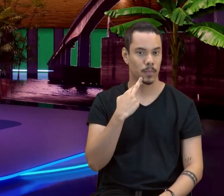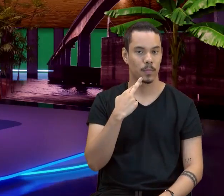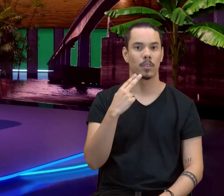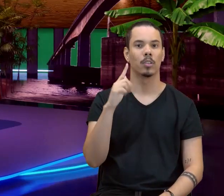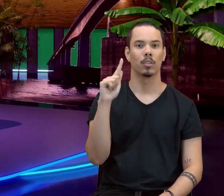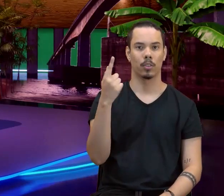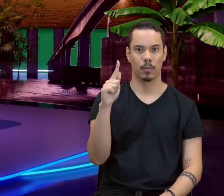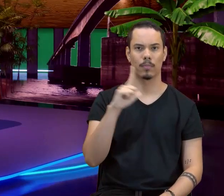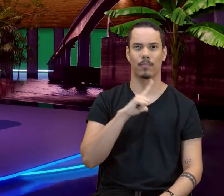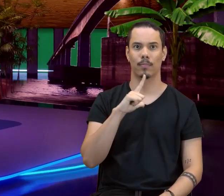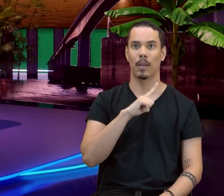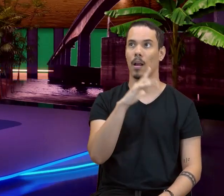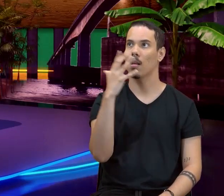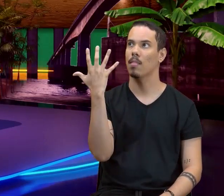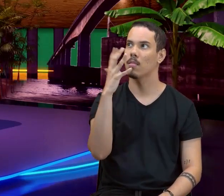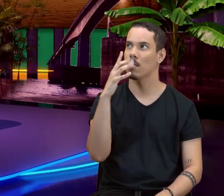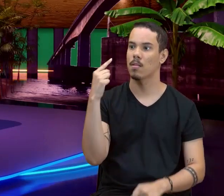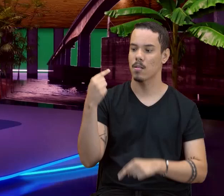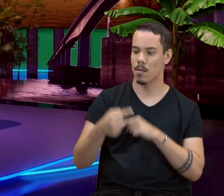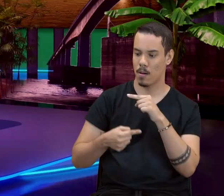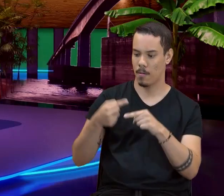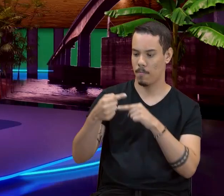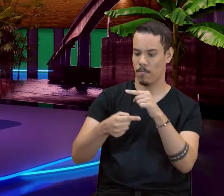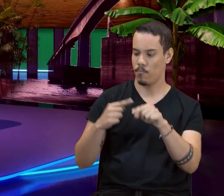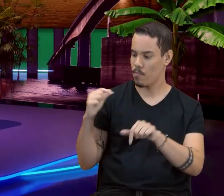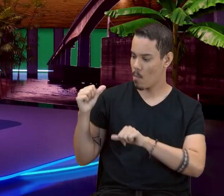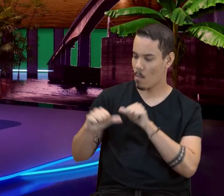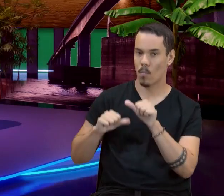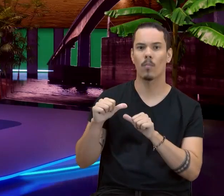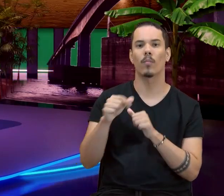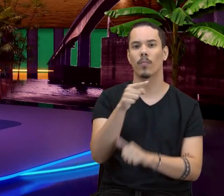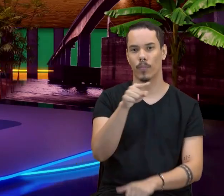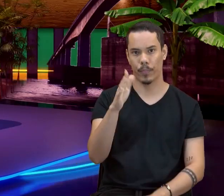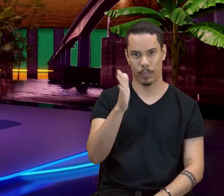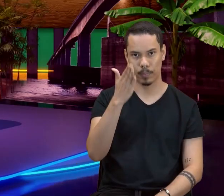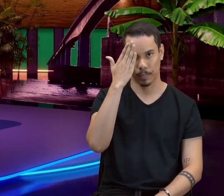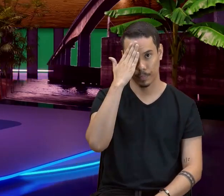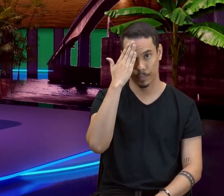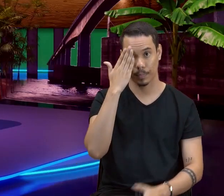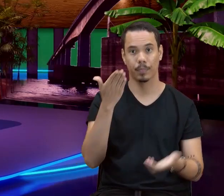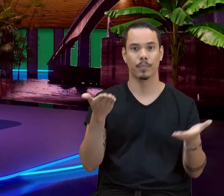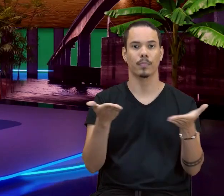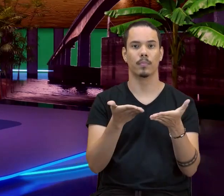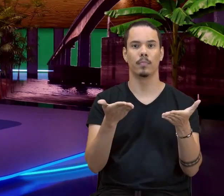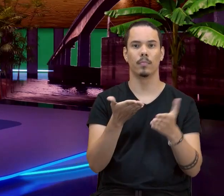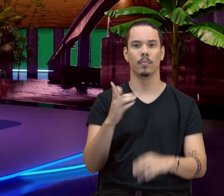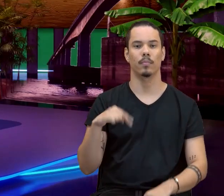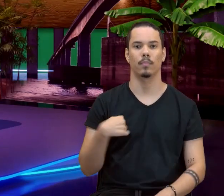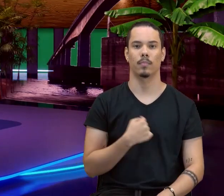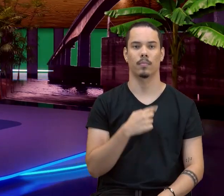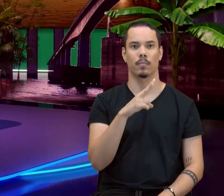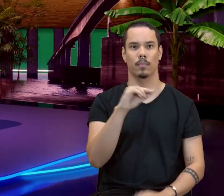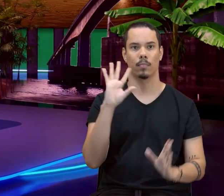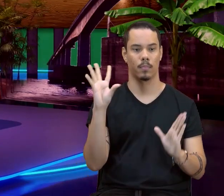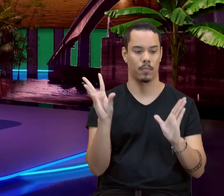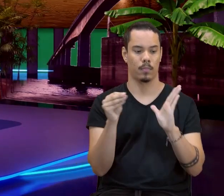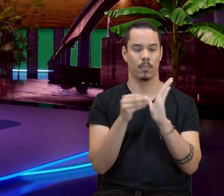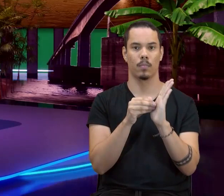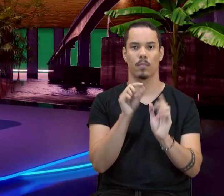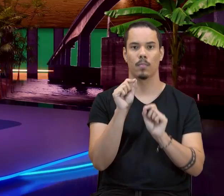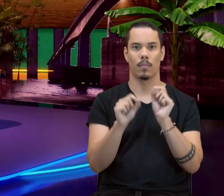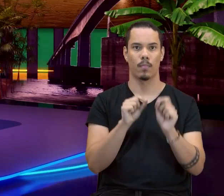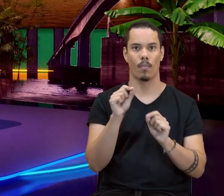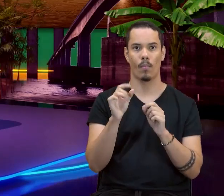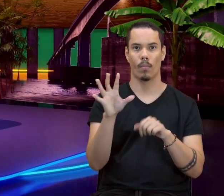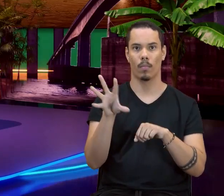tempo. Sim, claro. Isso ele já sabe. Agora a gente vai implementar um conhecimento diferenciado